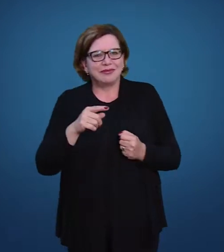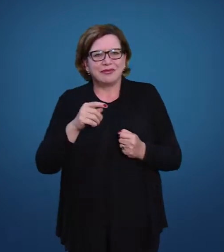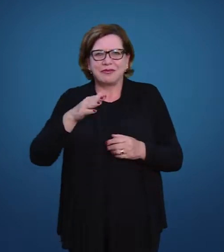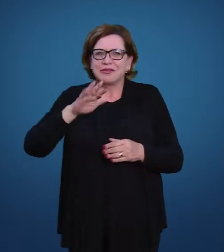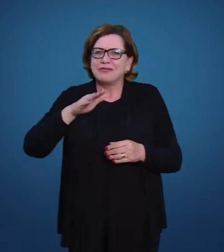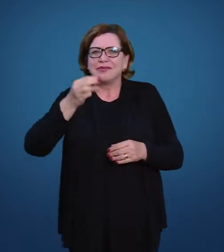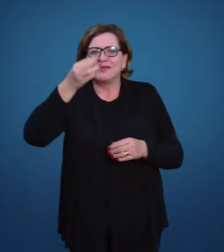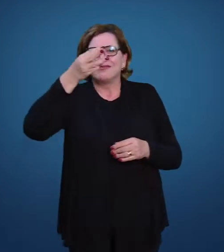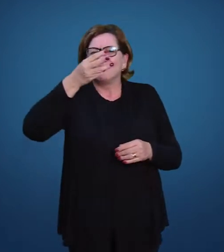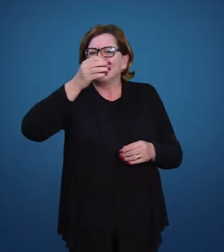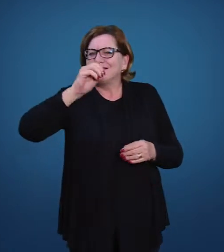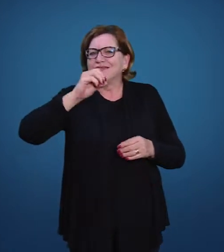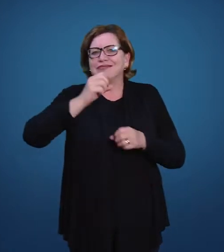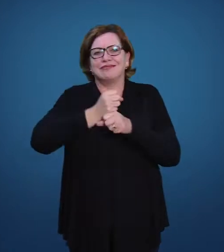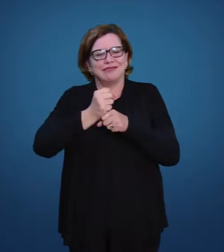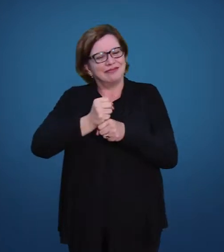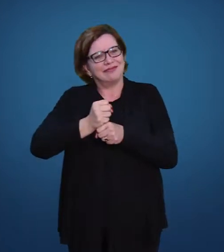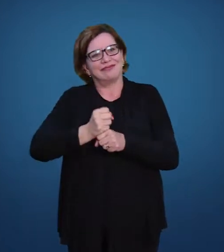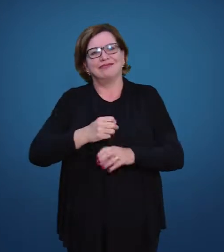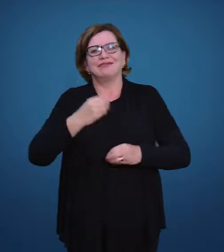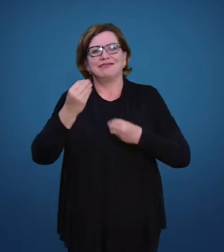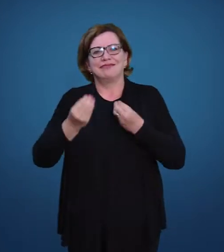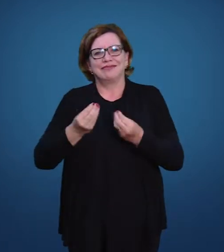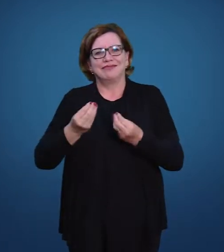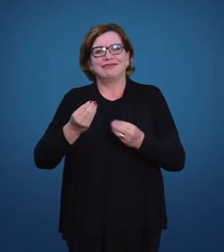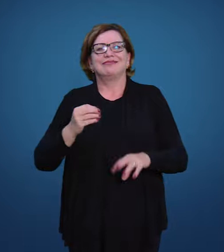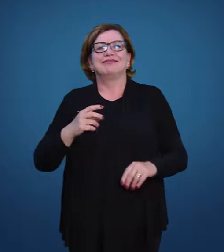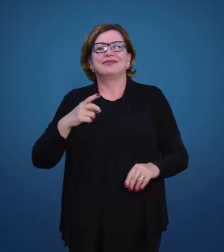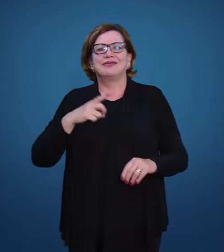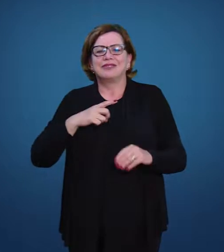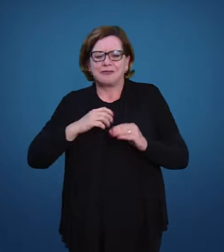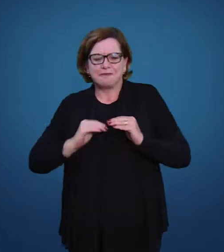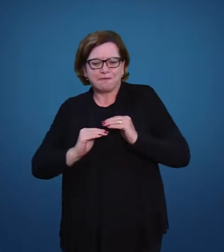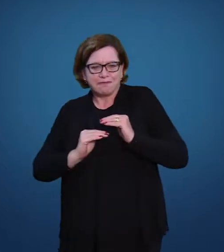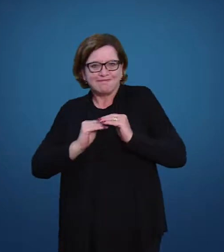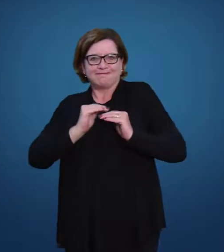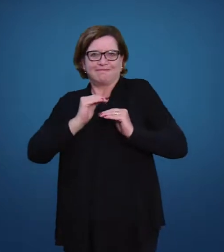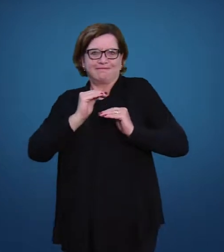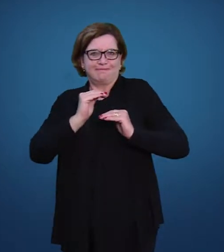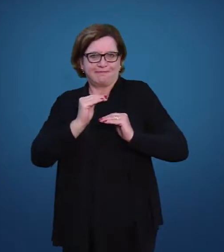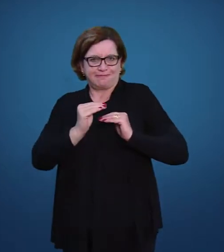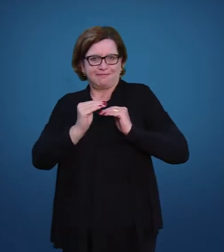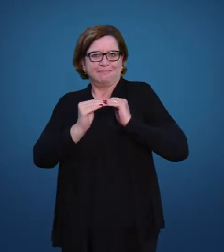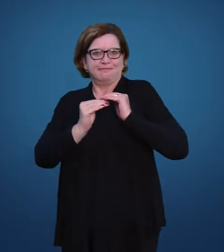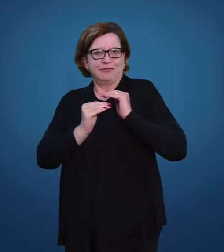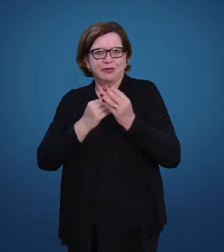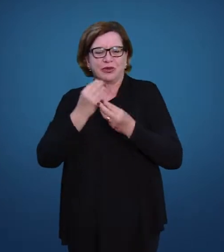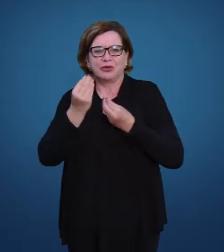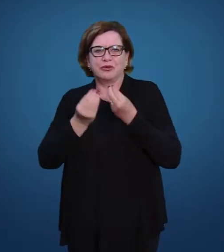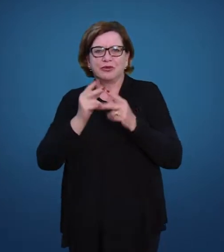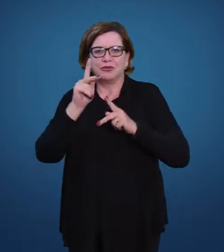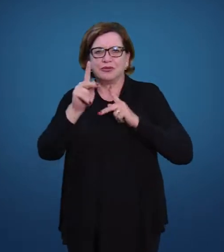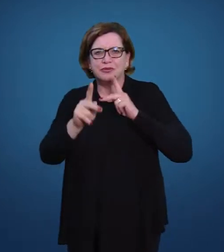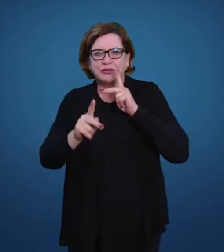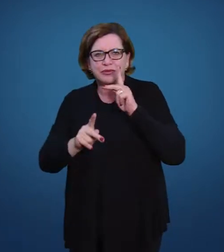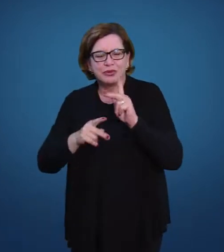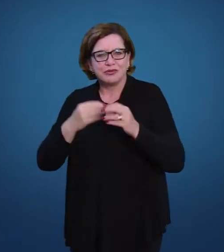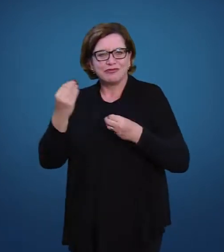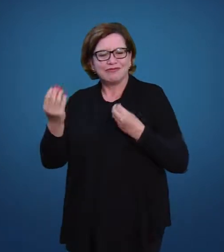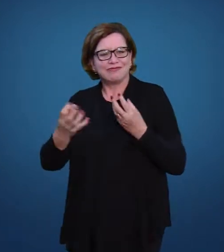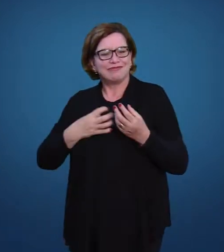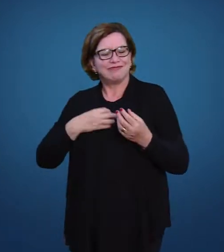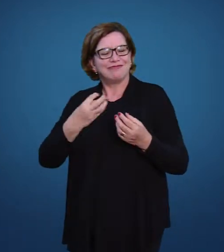mais de 30 anos e a gente sabe que o processo de constituição dos princípios de um povo, da forma de